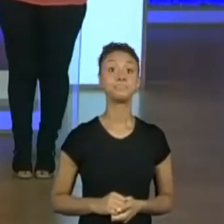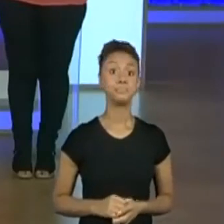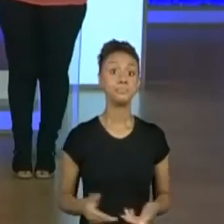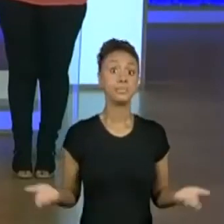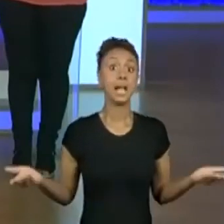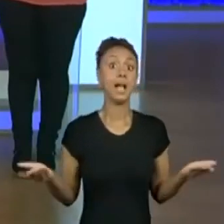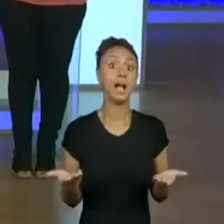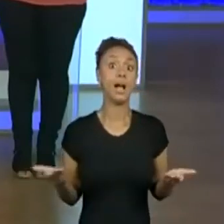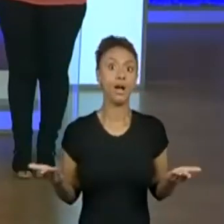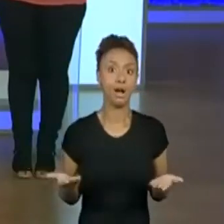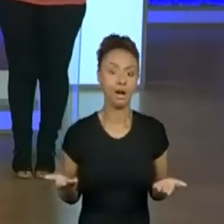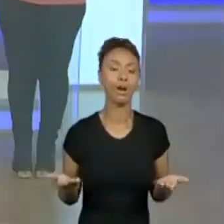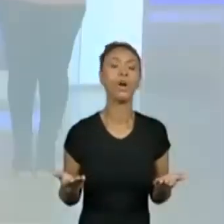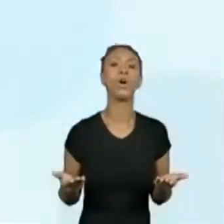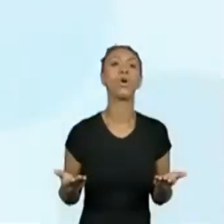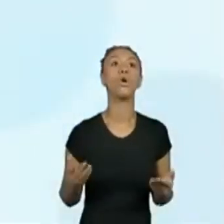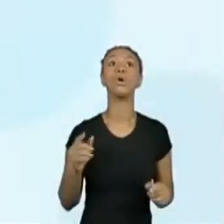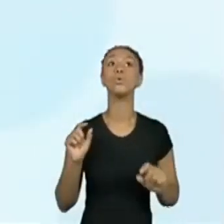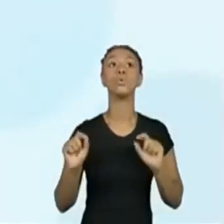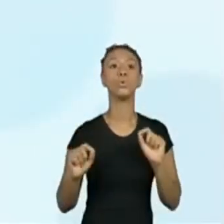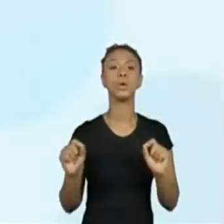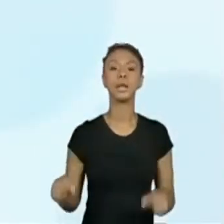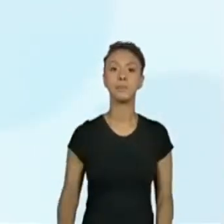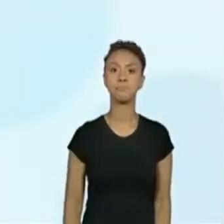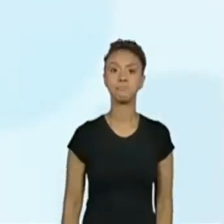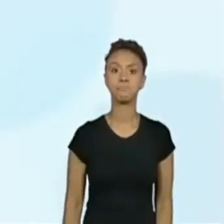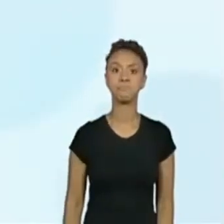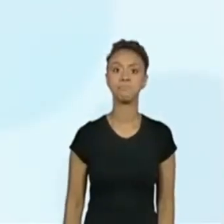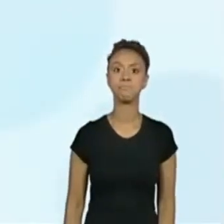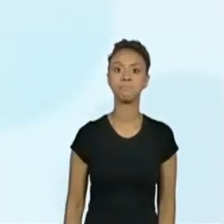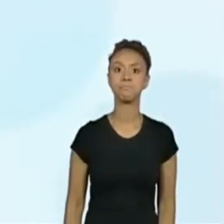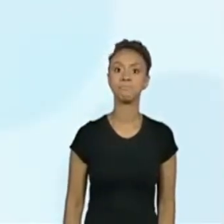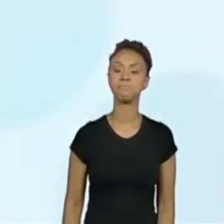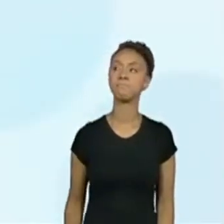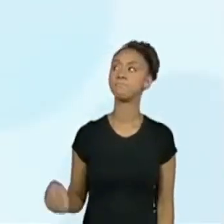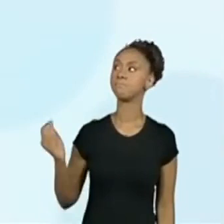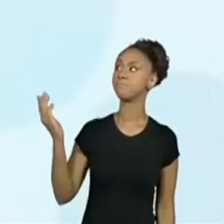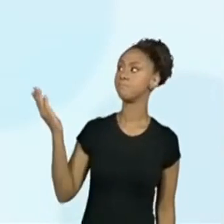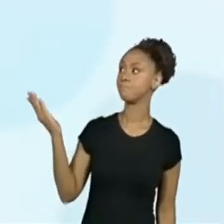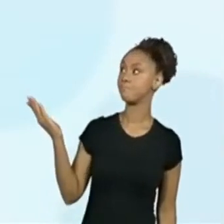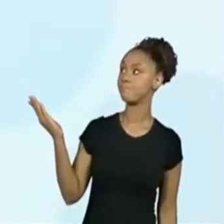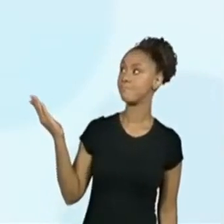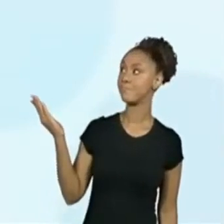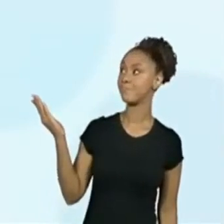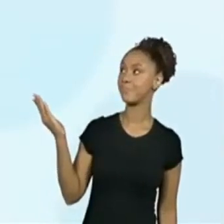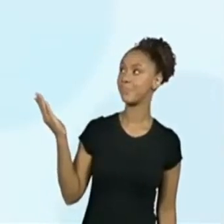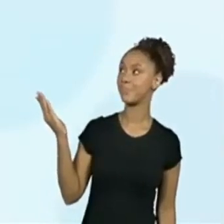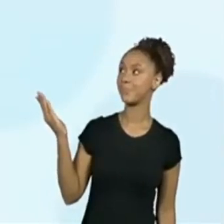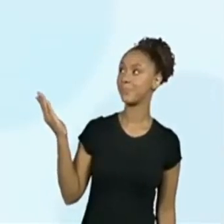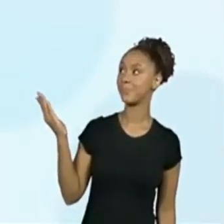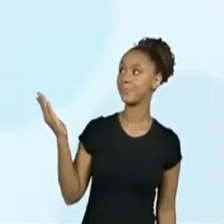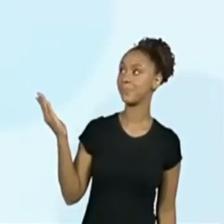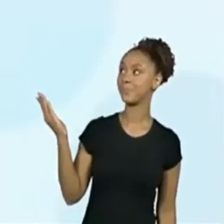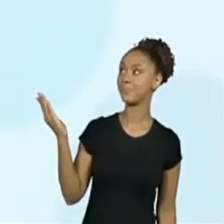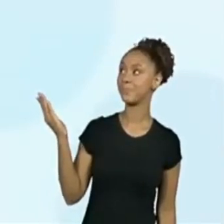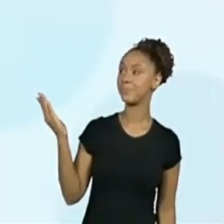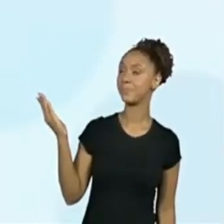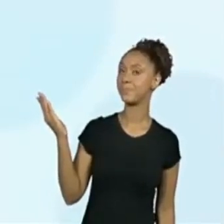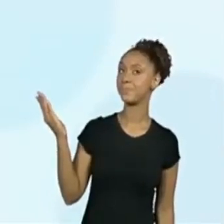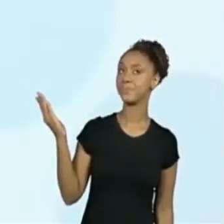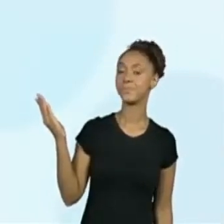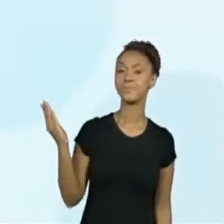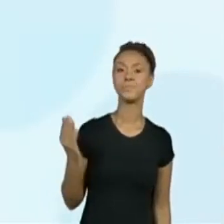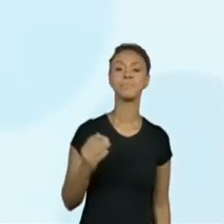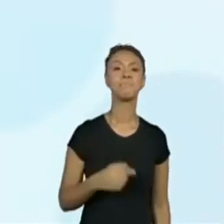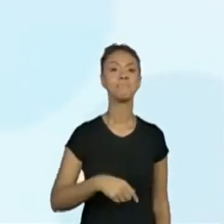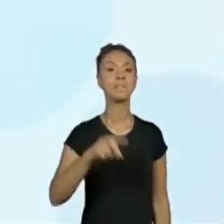Agora é a nossa história preferida. Nossa história